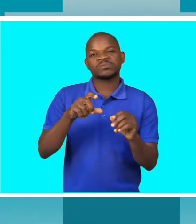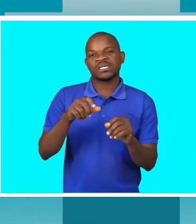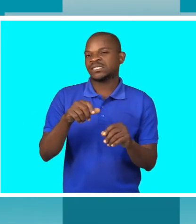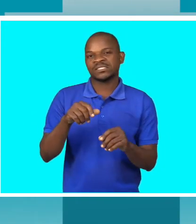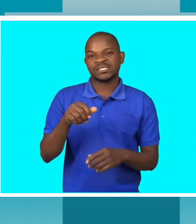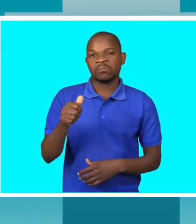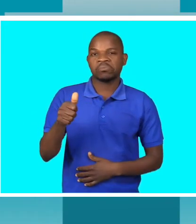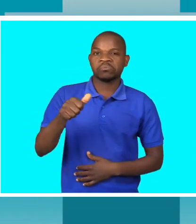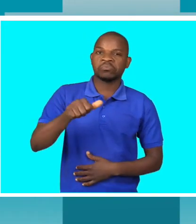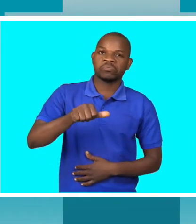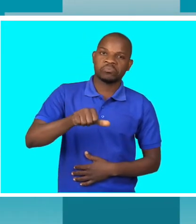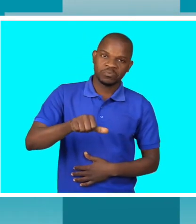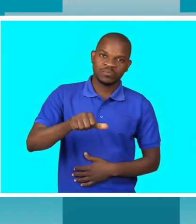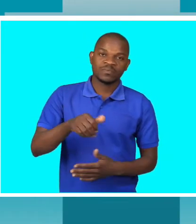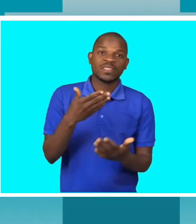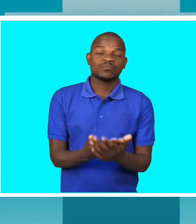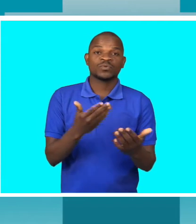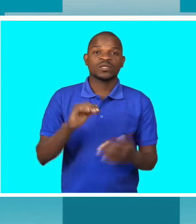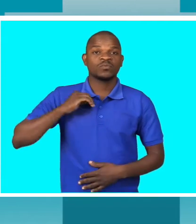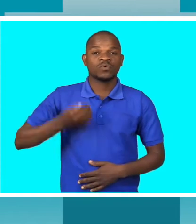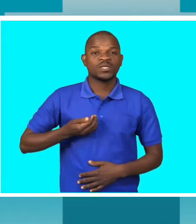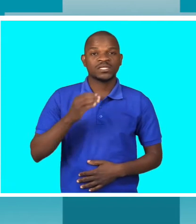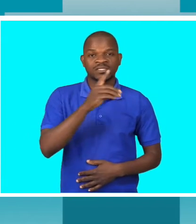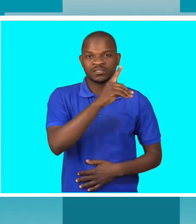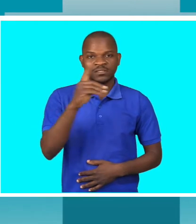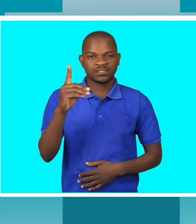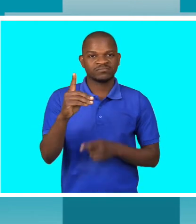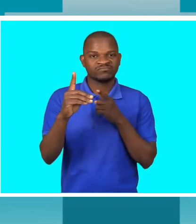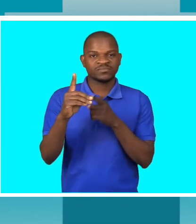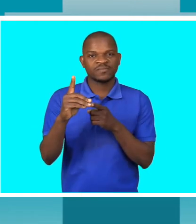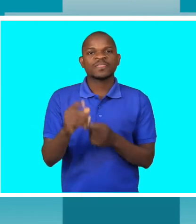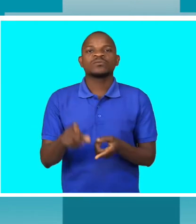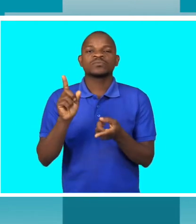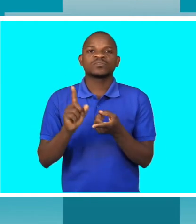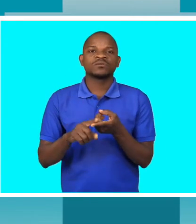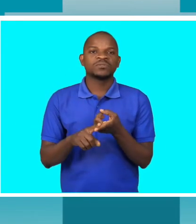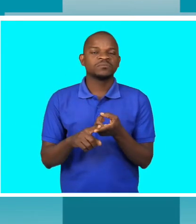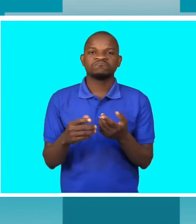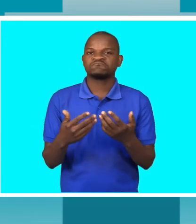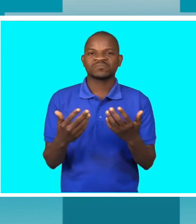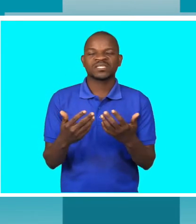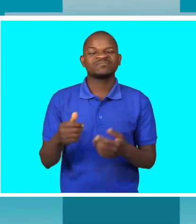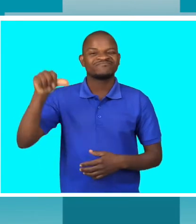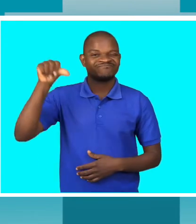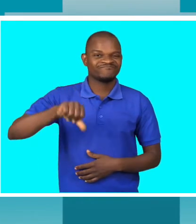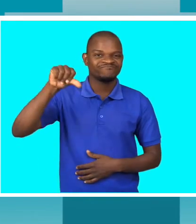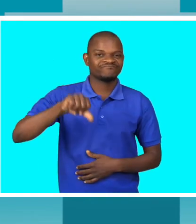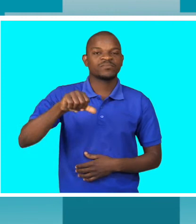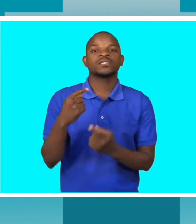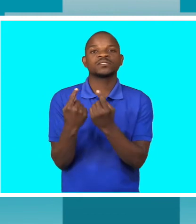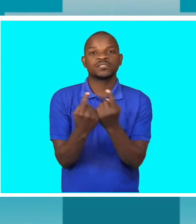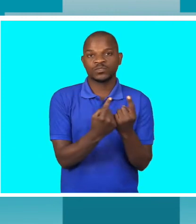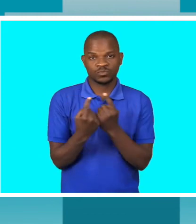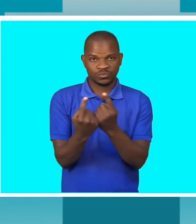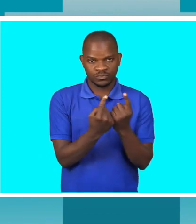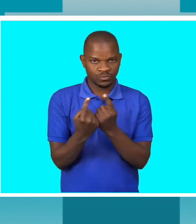assista a qualquer um. independentemente se é pessoa com deficiência ou não. Exato. E um outro assunto falando aqui já de pessoas com deficiência. Há um cenário que